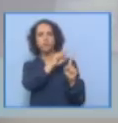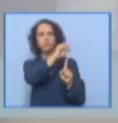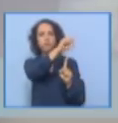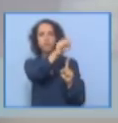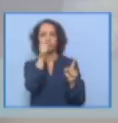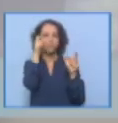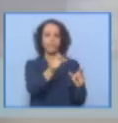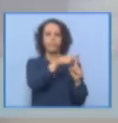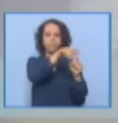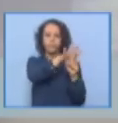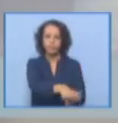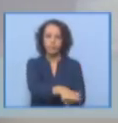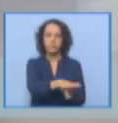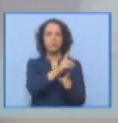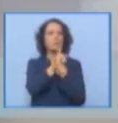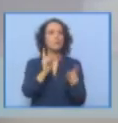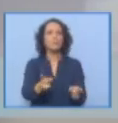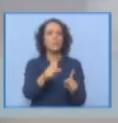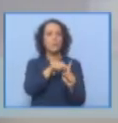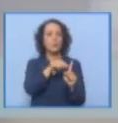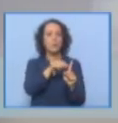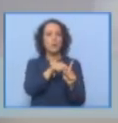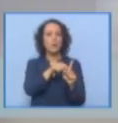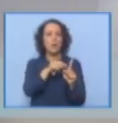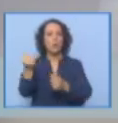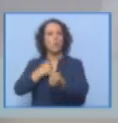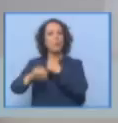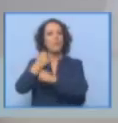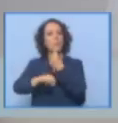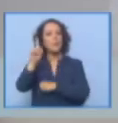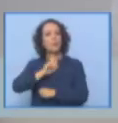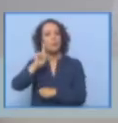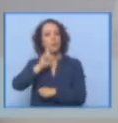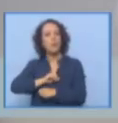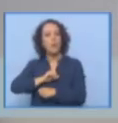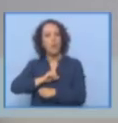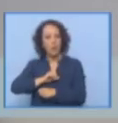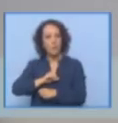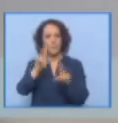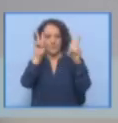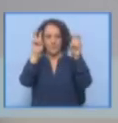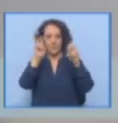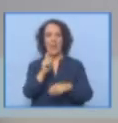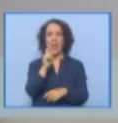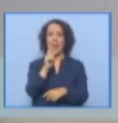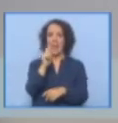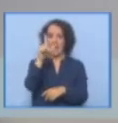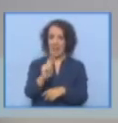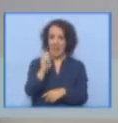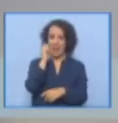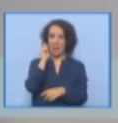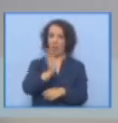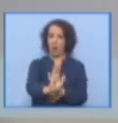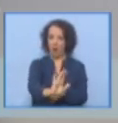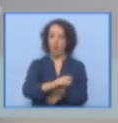para a primeira volta, nomeadamente em relação ao movimento de mulheres, o movimento Ele Não, foi também expresso através das